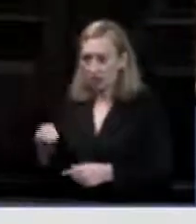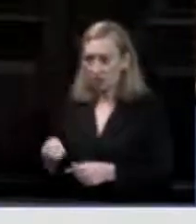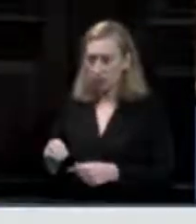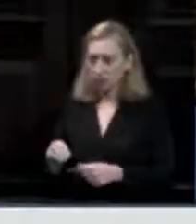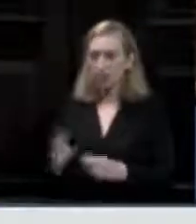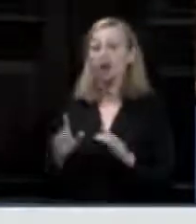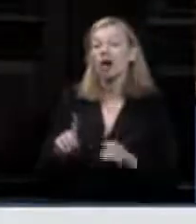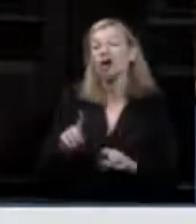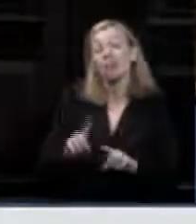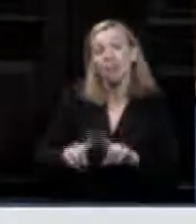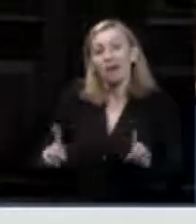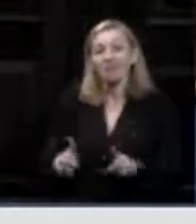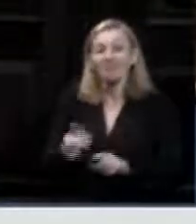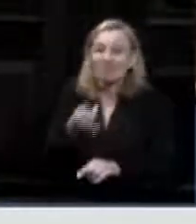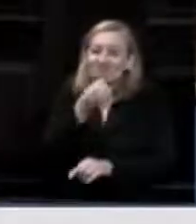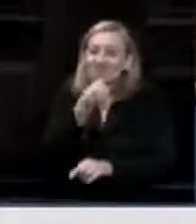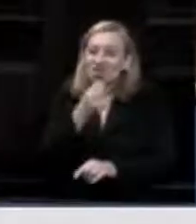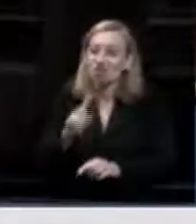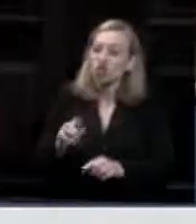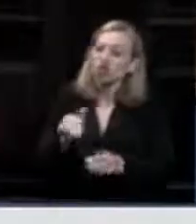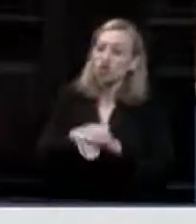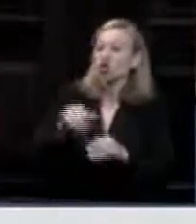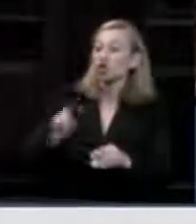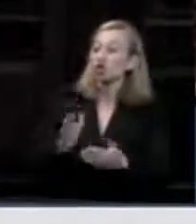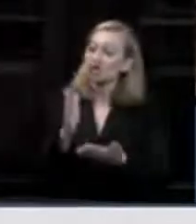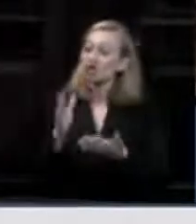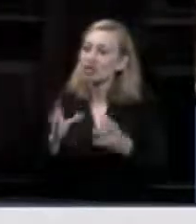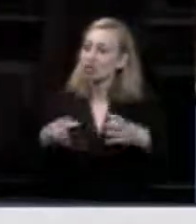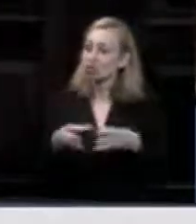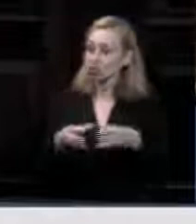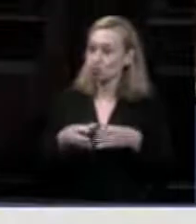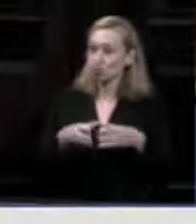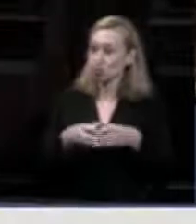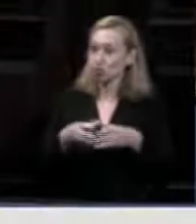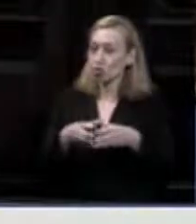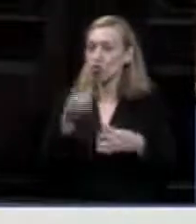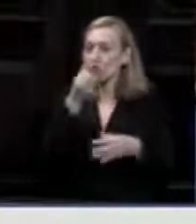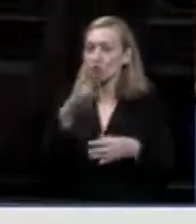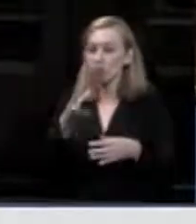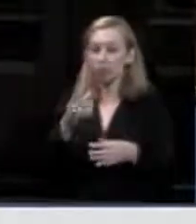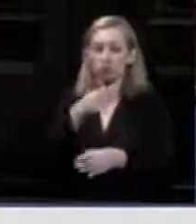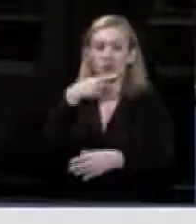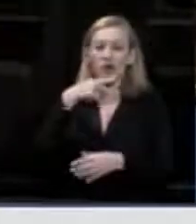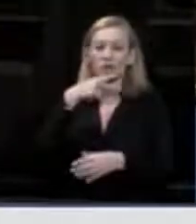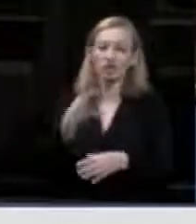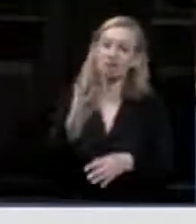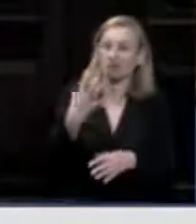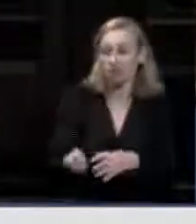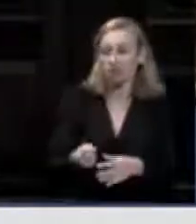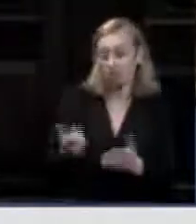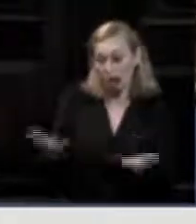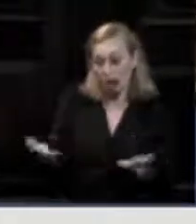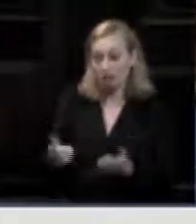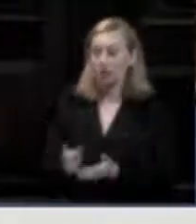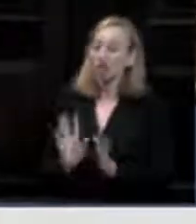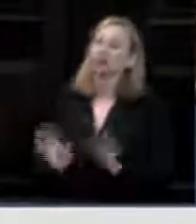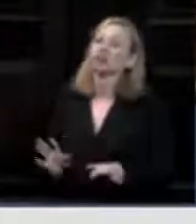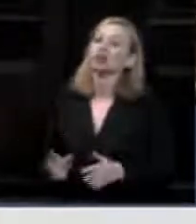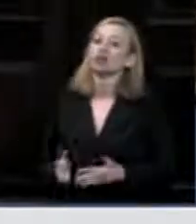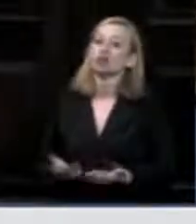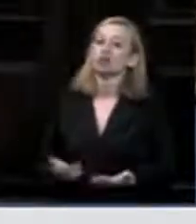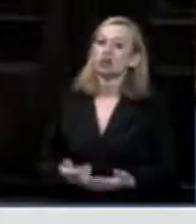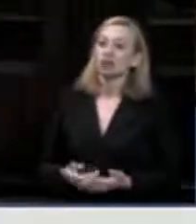da maioria dos parlamentares que dão sustentação à crise que acontece e por isso também não